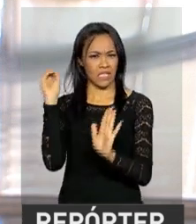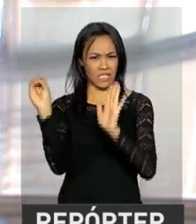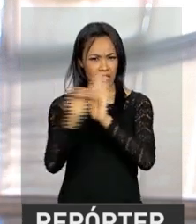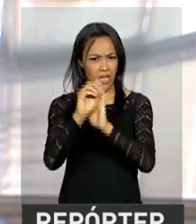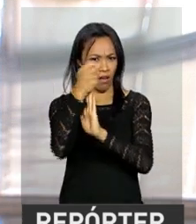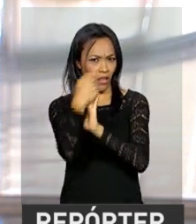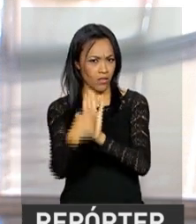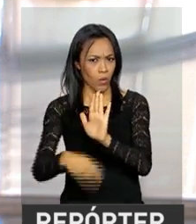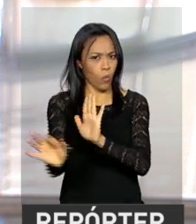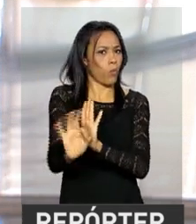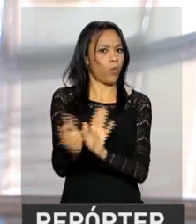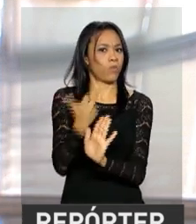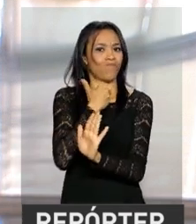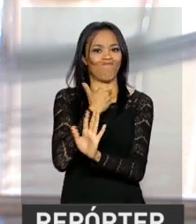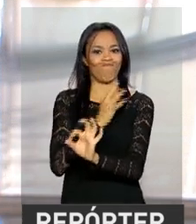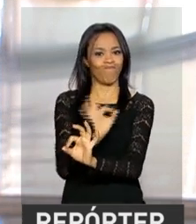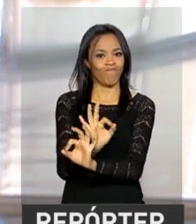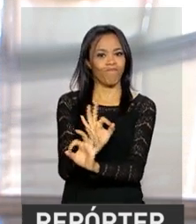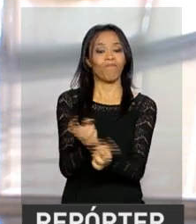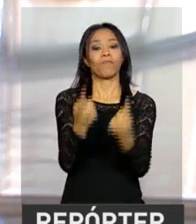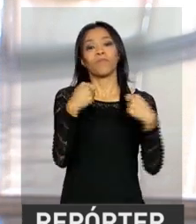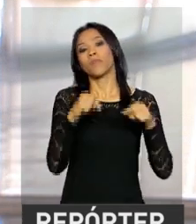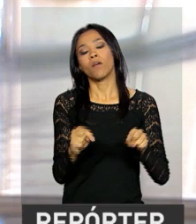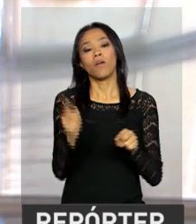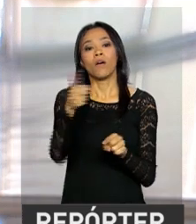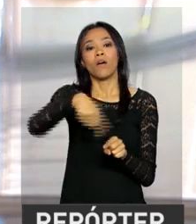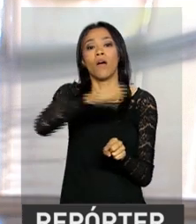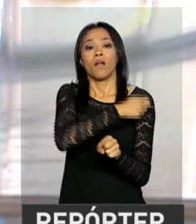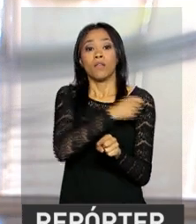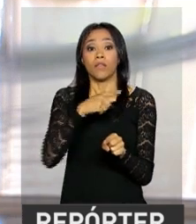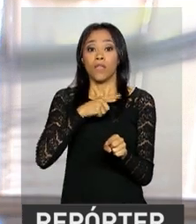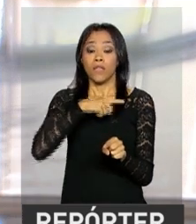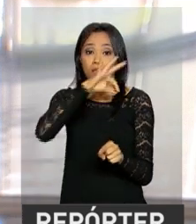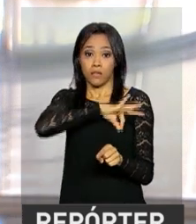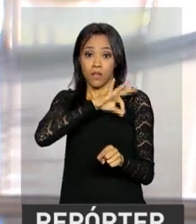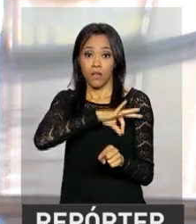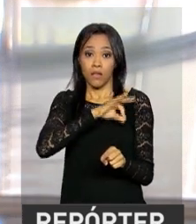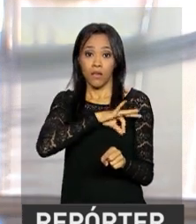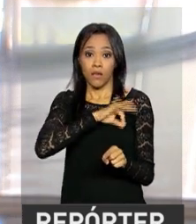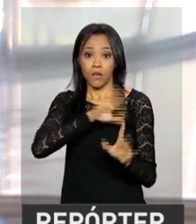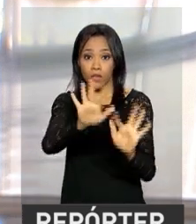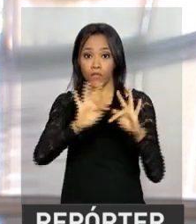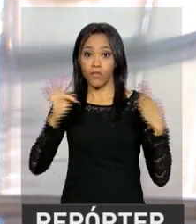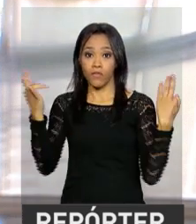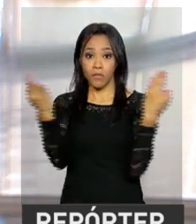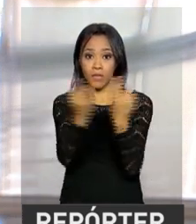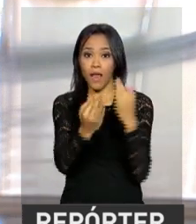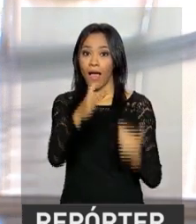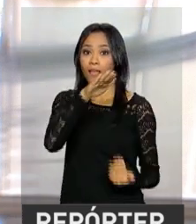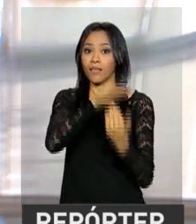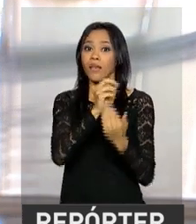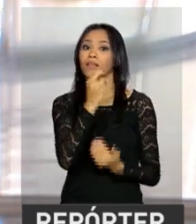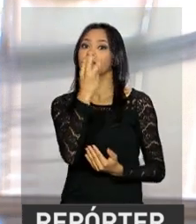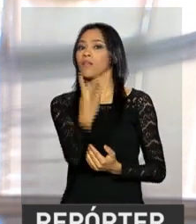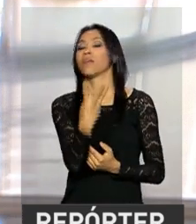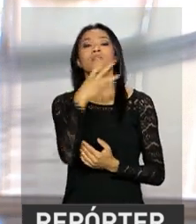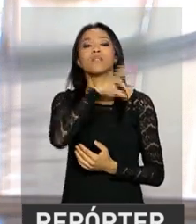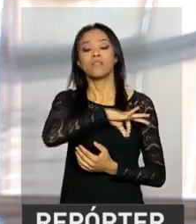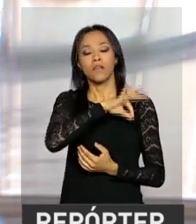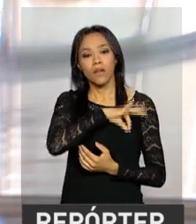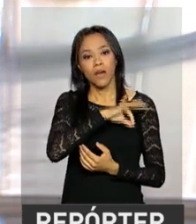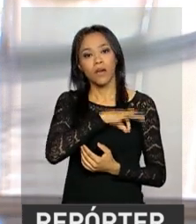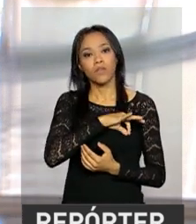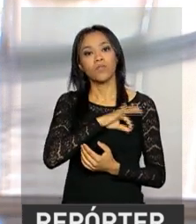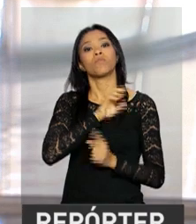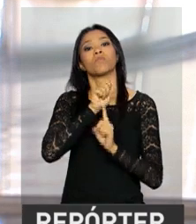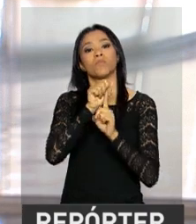redação. Além disso, o estudante deve ter a renda familiar, deve ser de até 3 salários mínimos